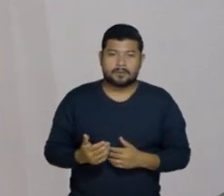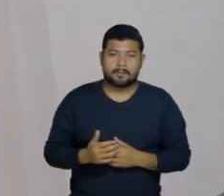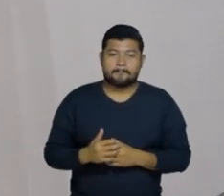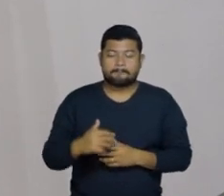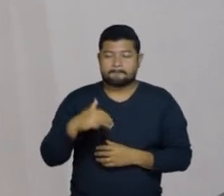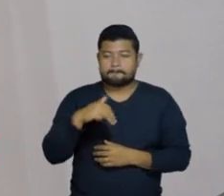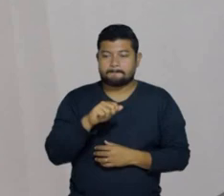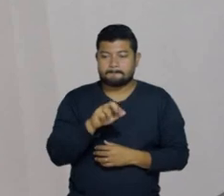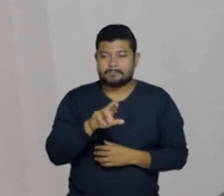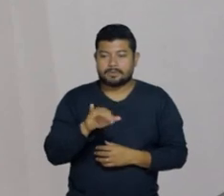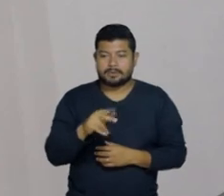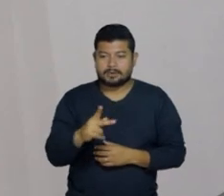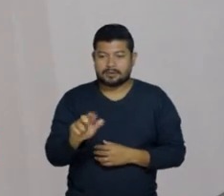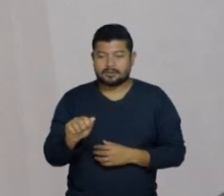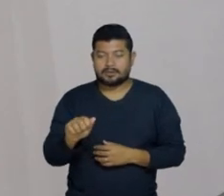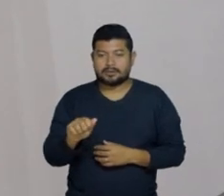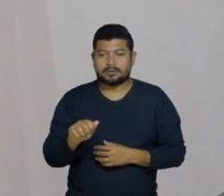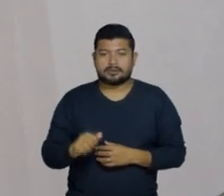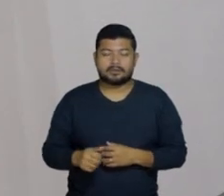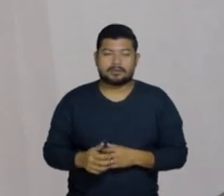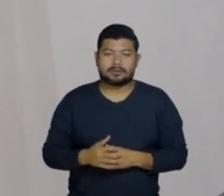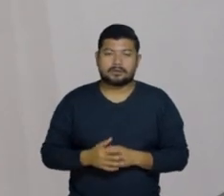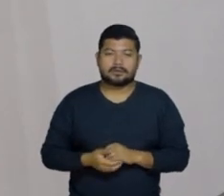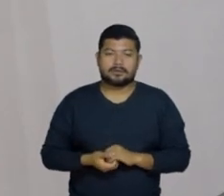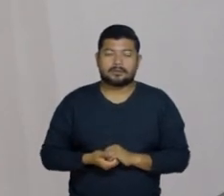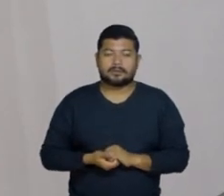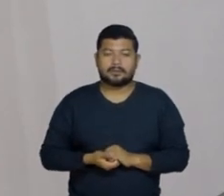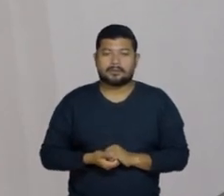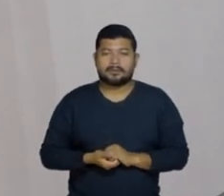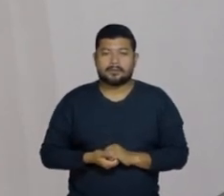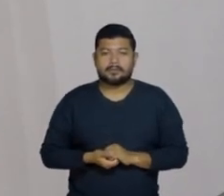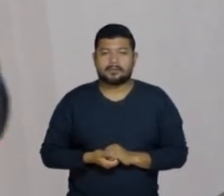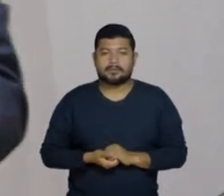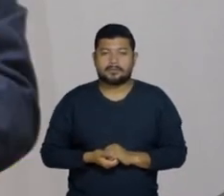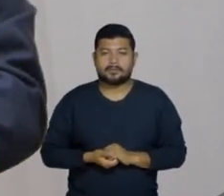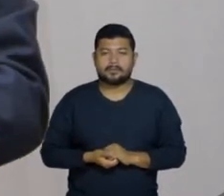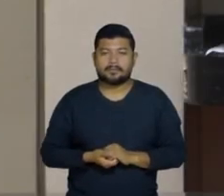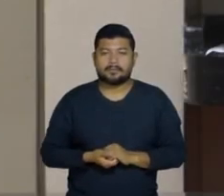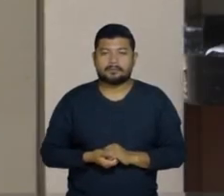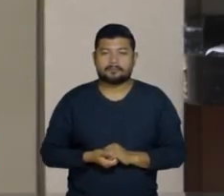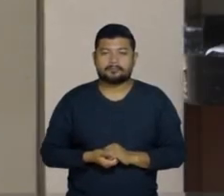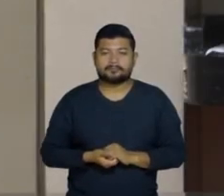Marinha para a Assembleia Legislativa e para os catarinenses. Muito obrigado, senhor presidente.